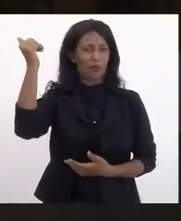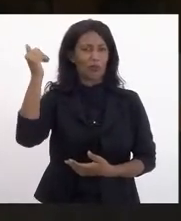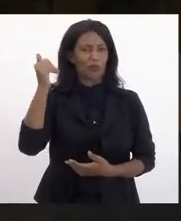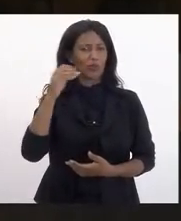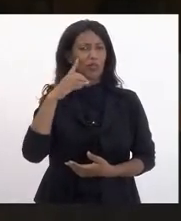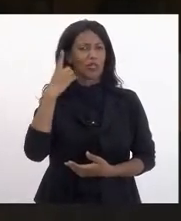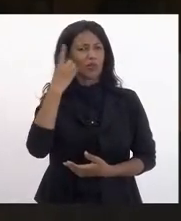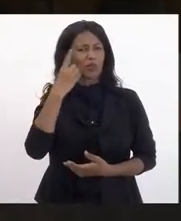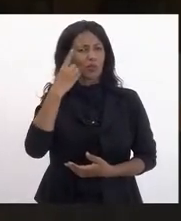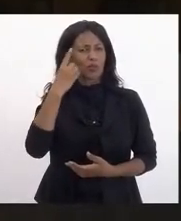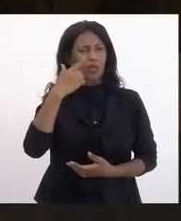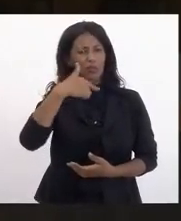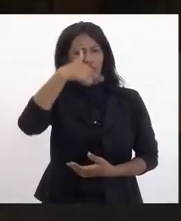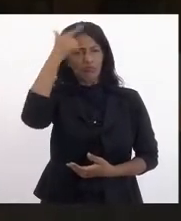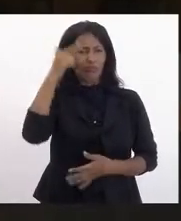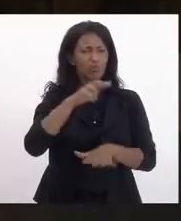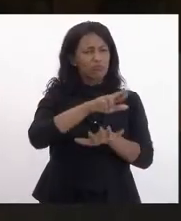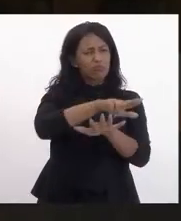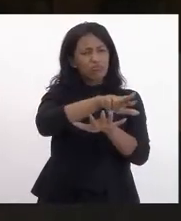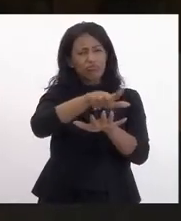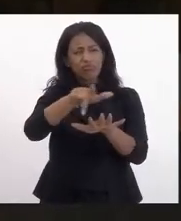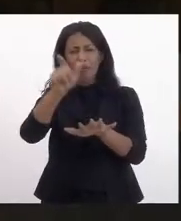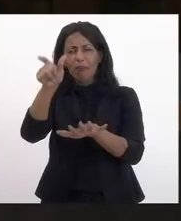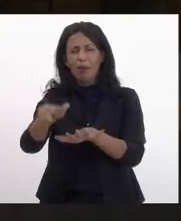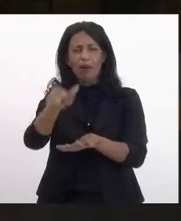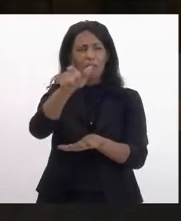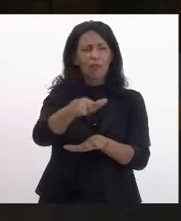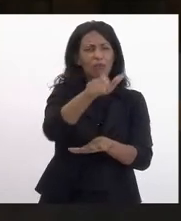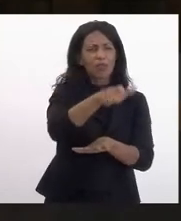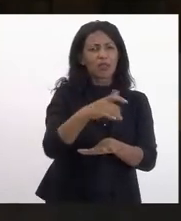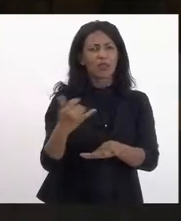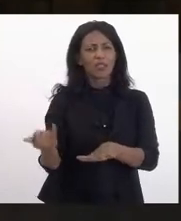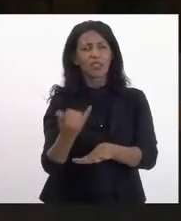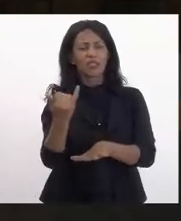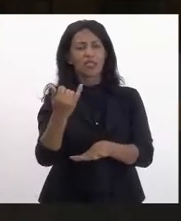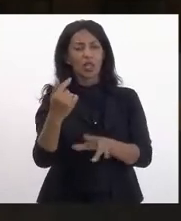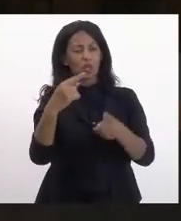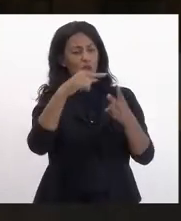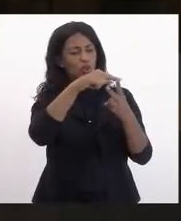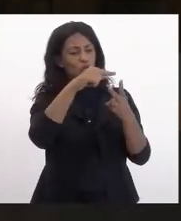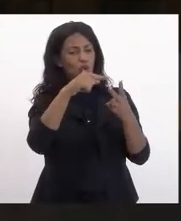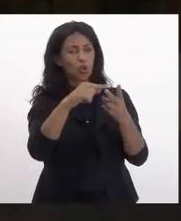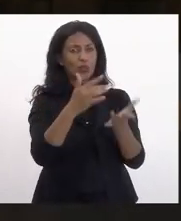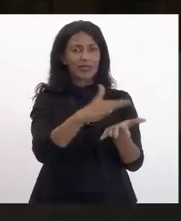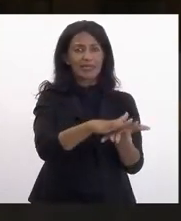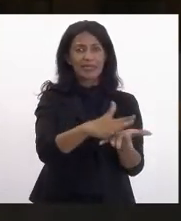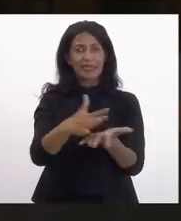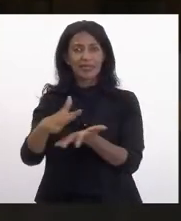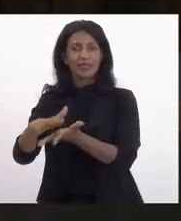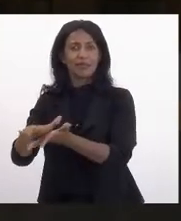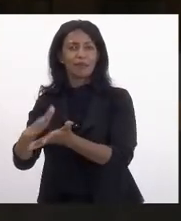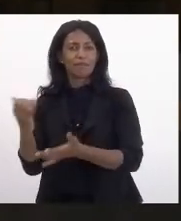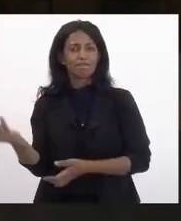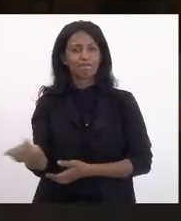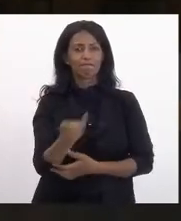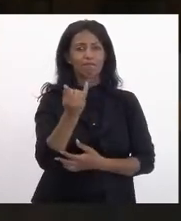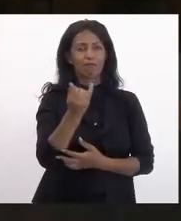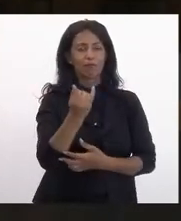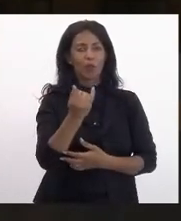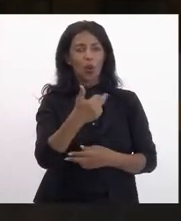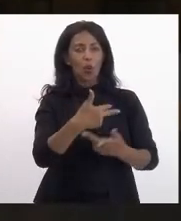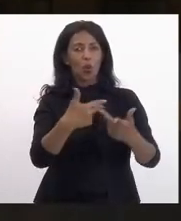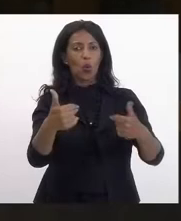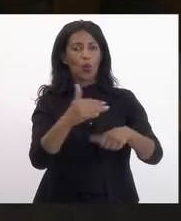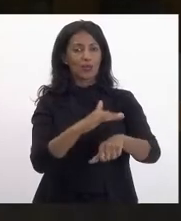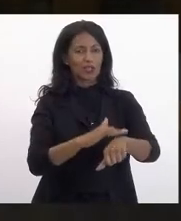Paulo falou de tantos compositores importantes aqui, dois sambas que foram fundamentais, que é o Coisa de Pele,